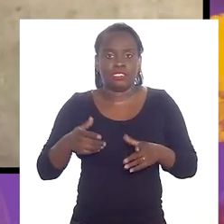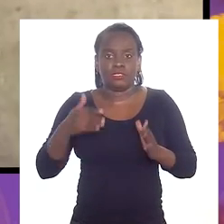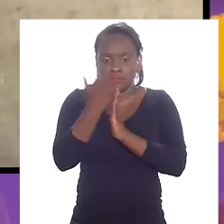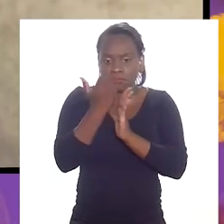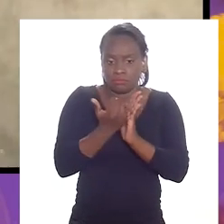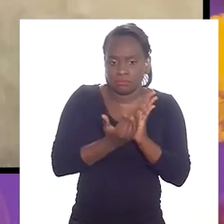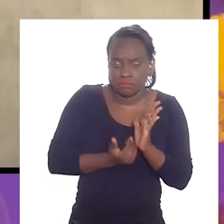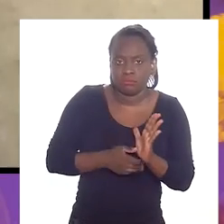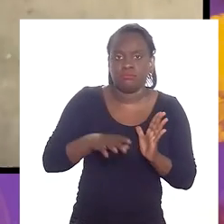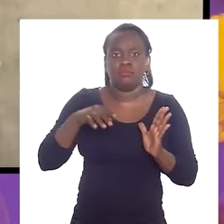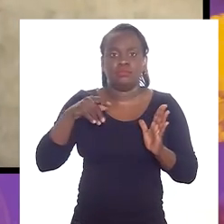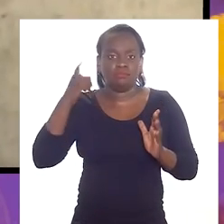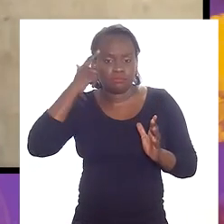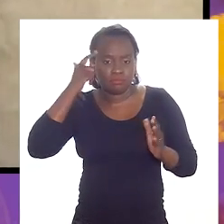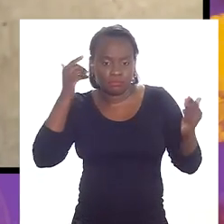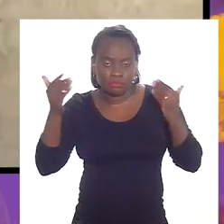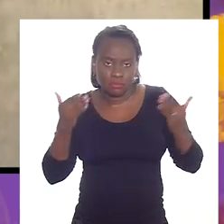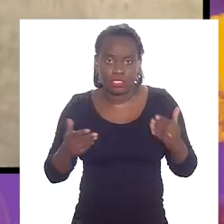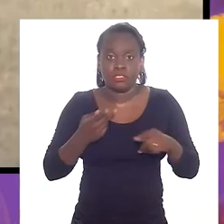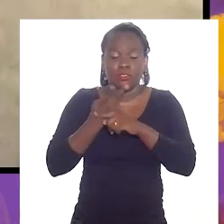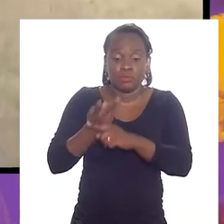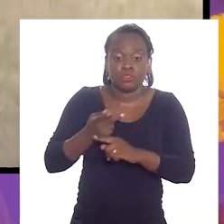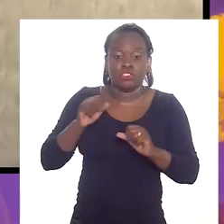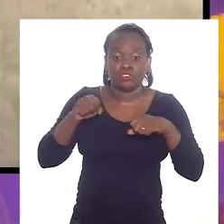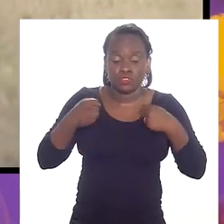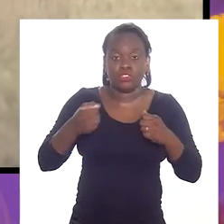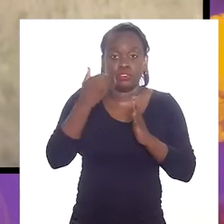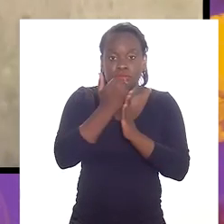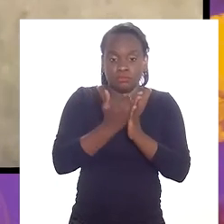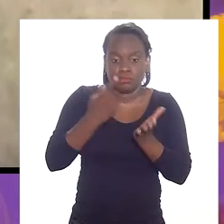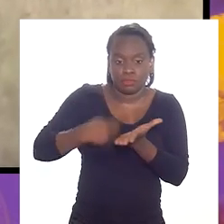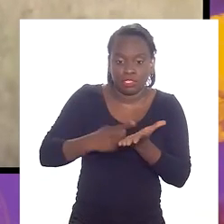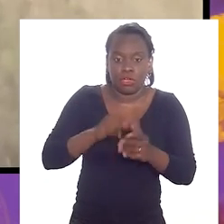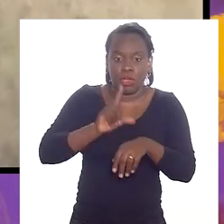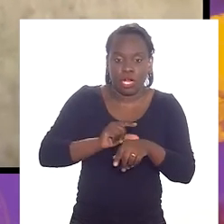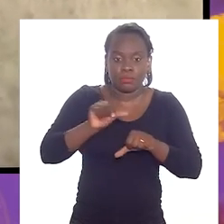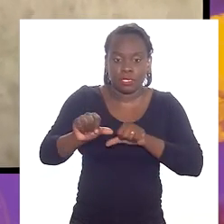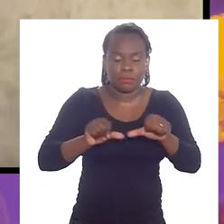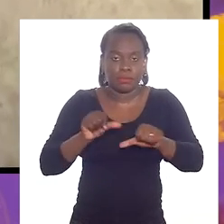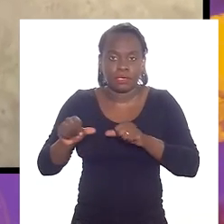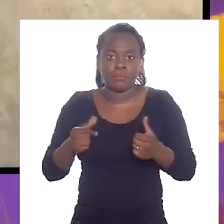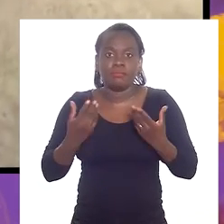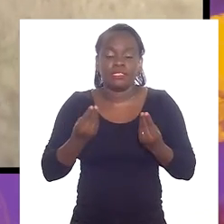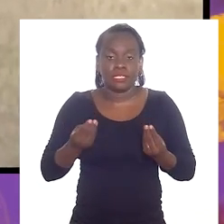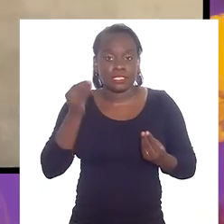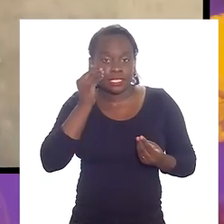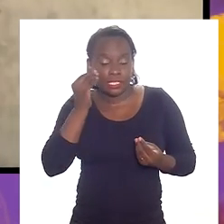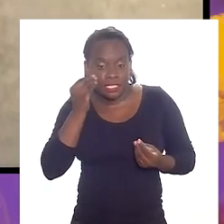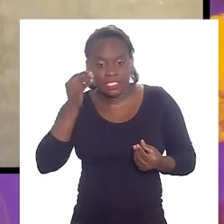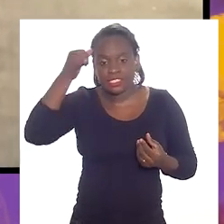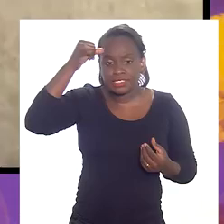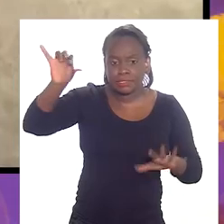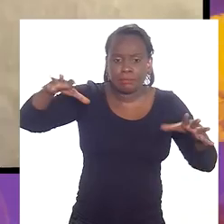estabelecemos um critério absolutamente racional procurando fazer agendamento de horários escalonadas para tentar na